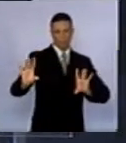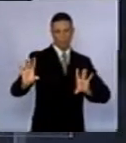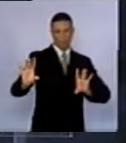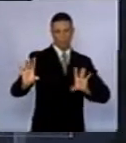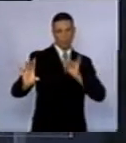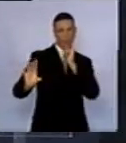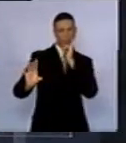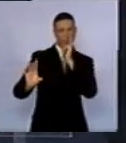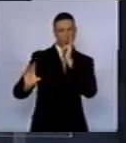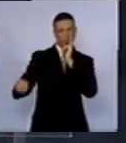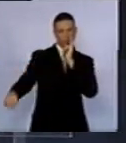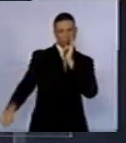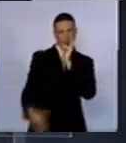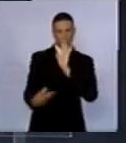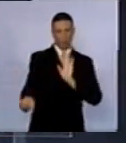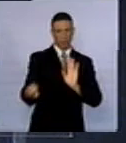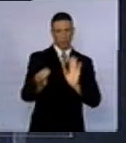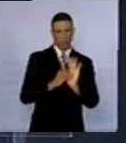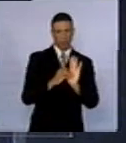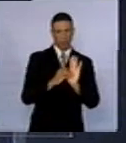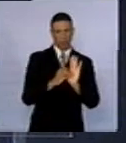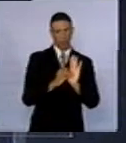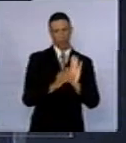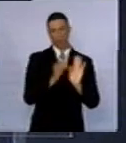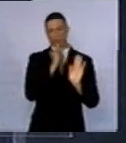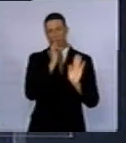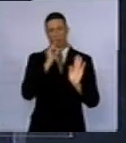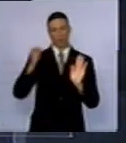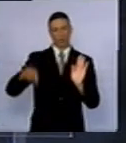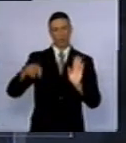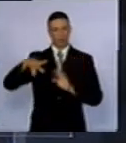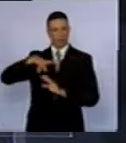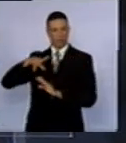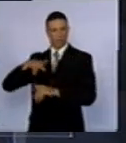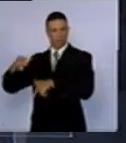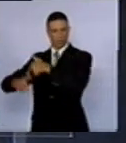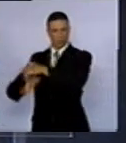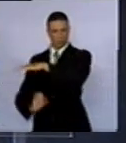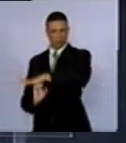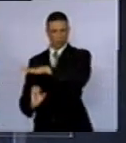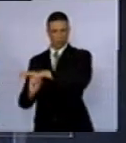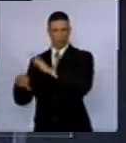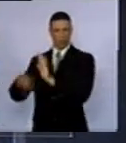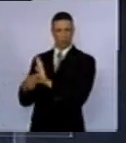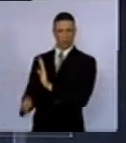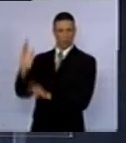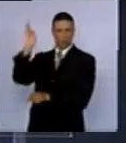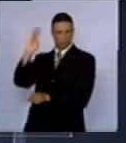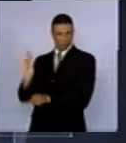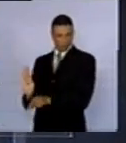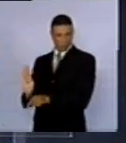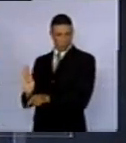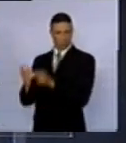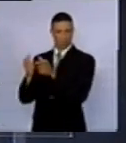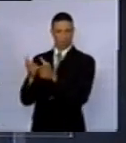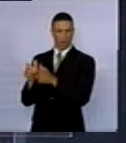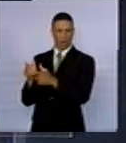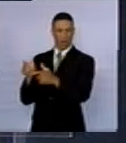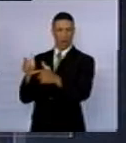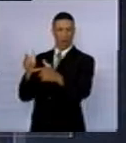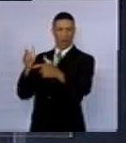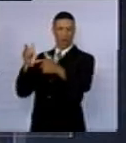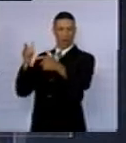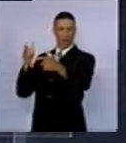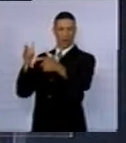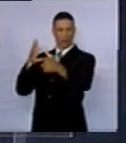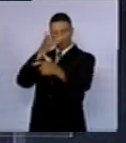novos agentes nesse mercado, a exemplo de produtoras brasileiras independentes e programadoras brasileiras, contribuiu para esse aumento no